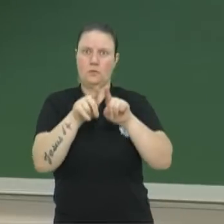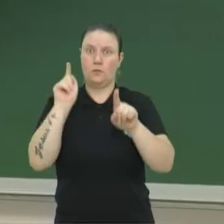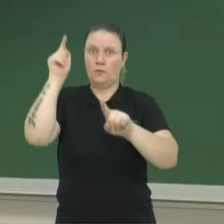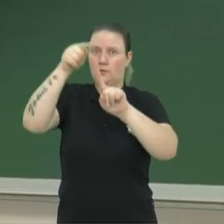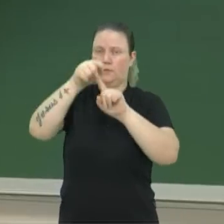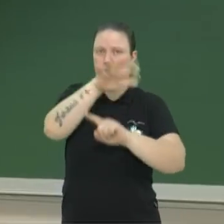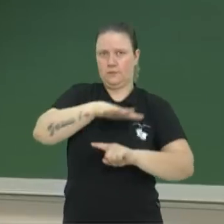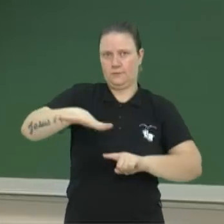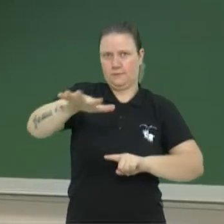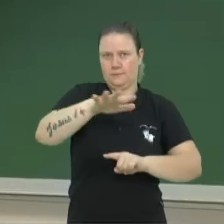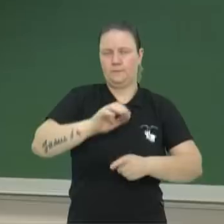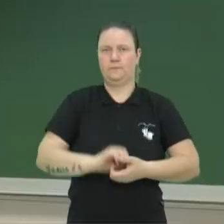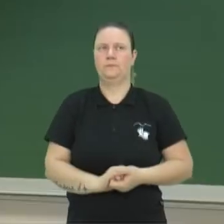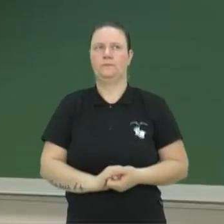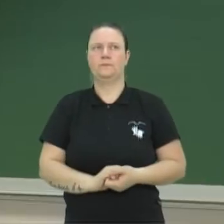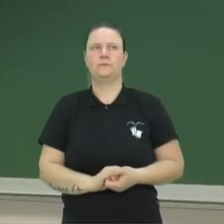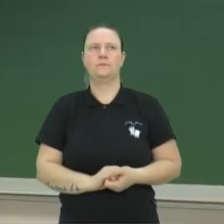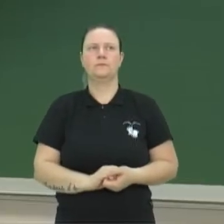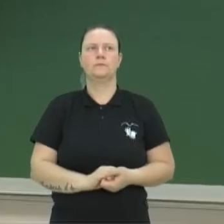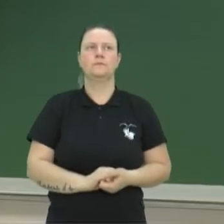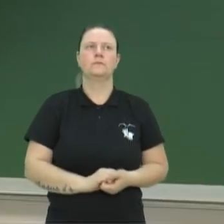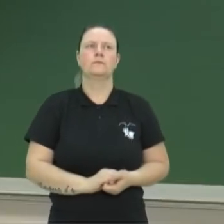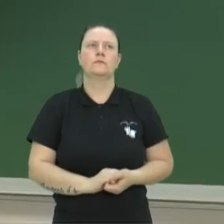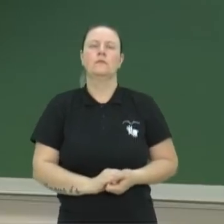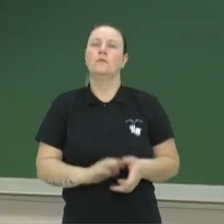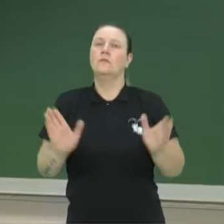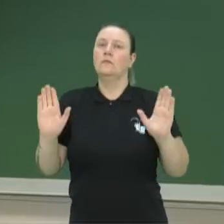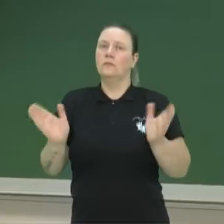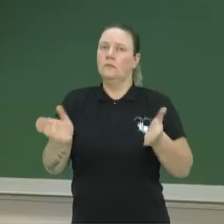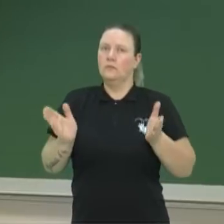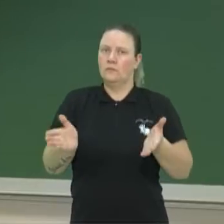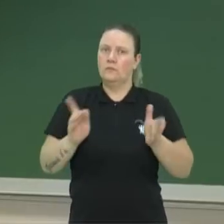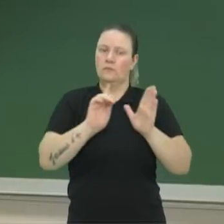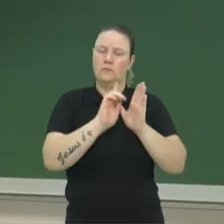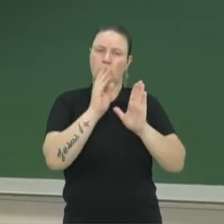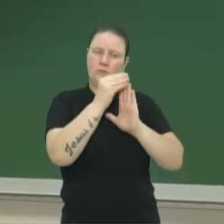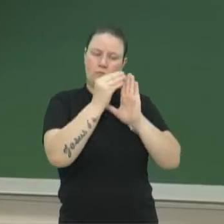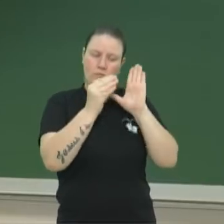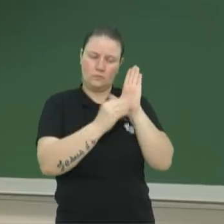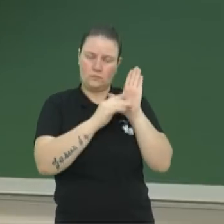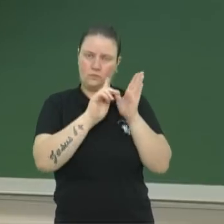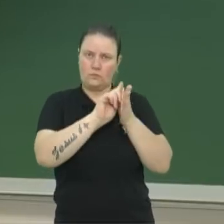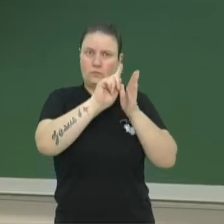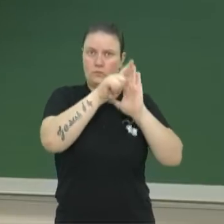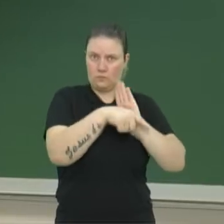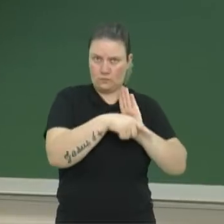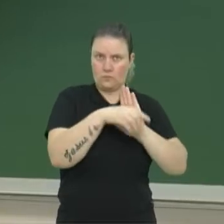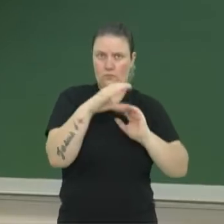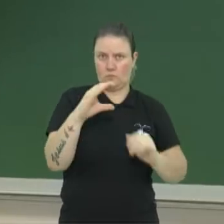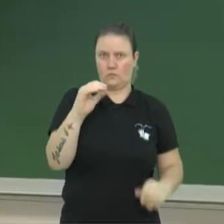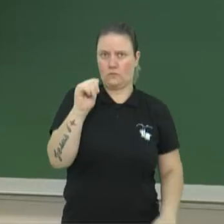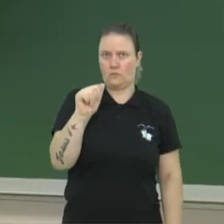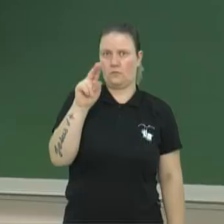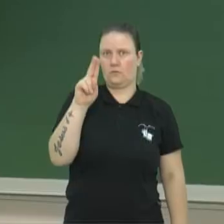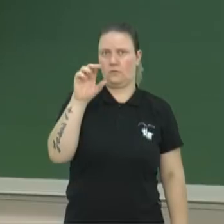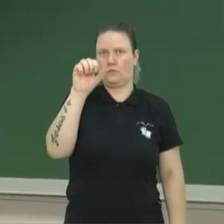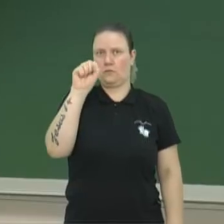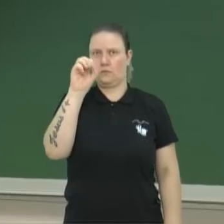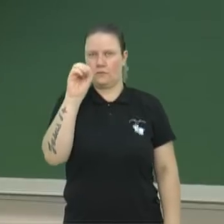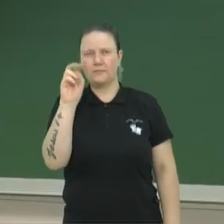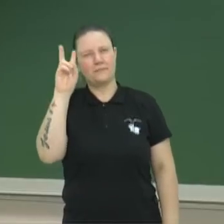Então, acompanhe o conteúdo em si. Os conteúdos são o gênero discursivo causo,